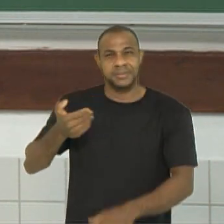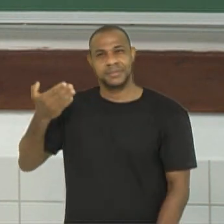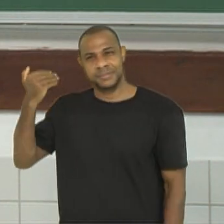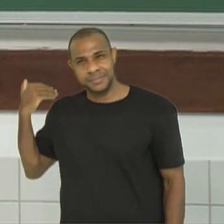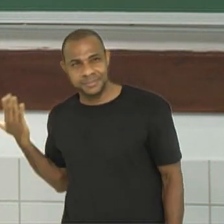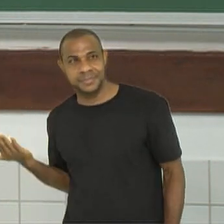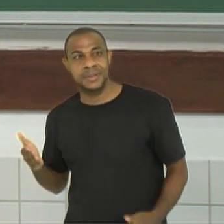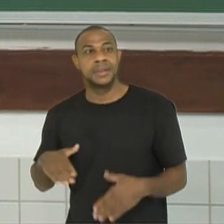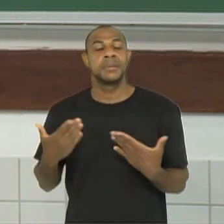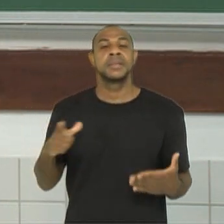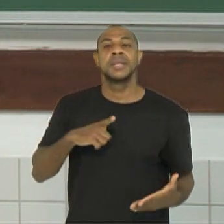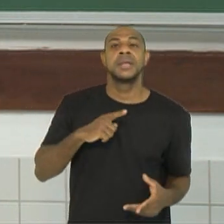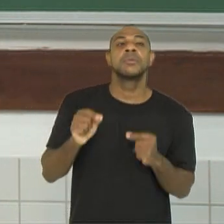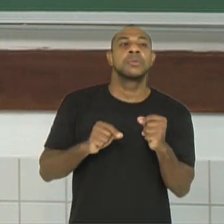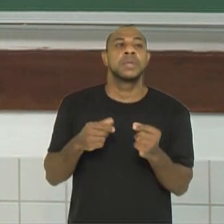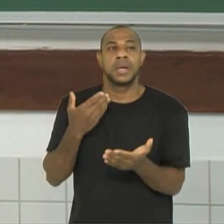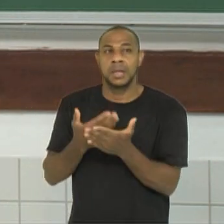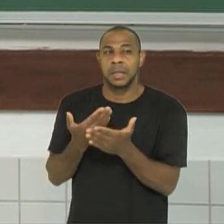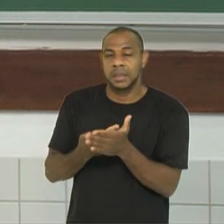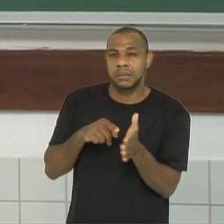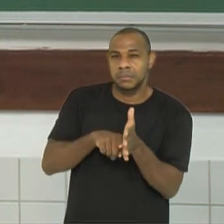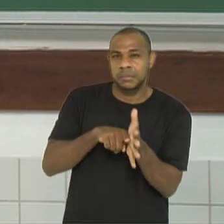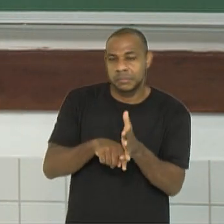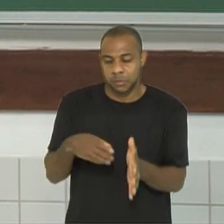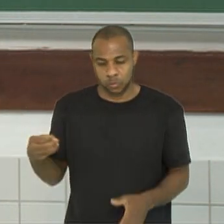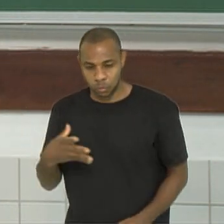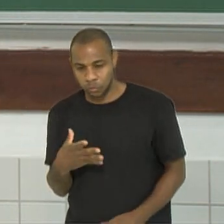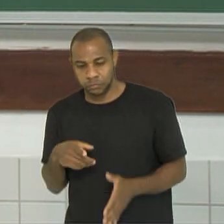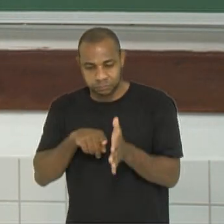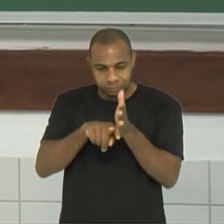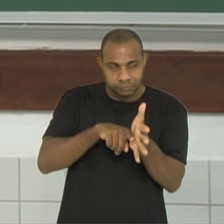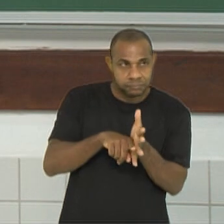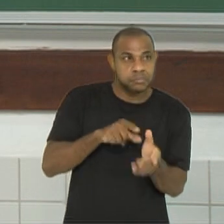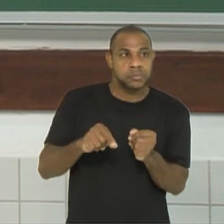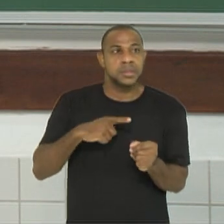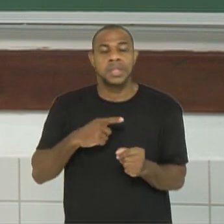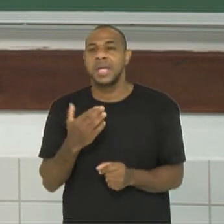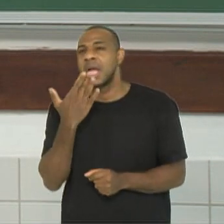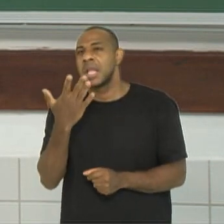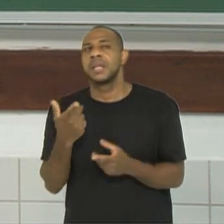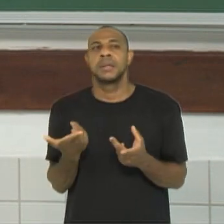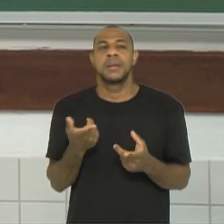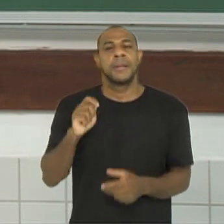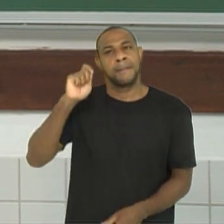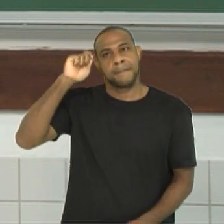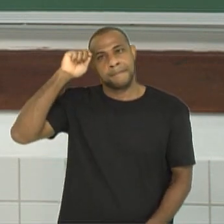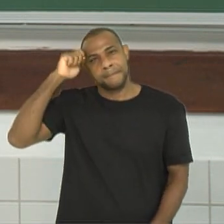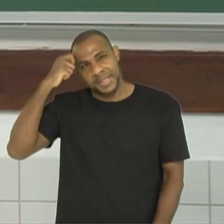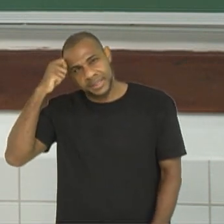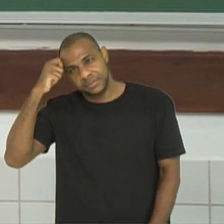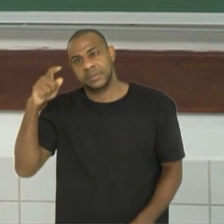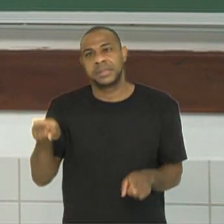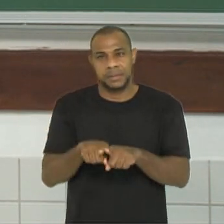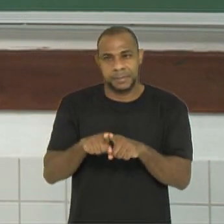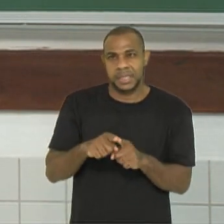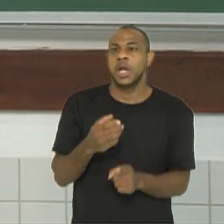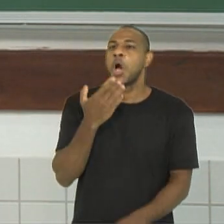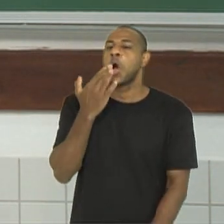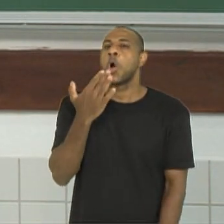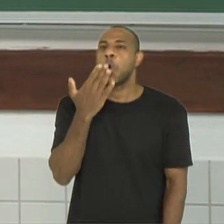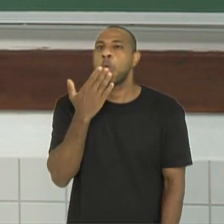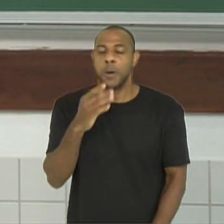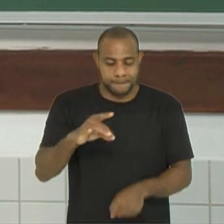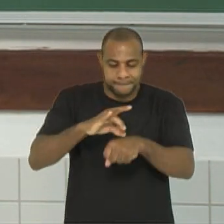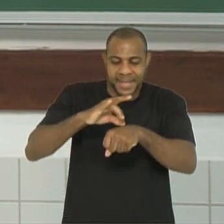antigas. Mas nós temos também estudos mais atualizados também em questões das cores, que, por exemplo, nós podemos colocar o preto como uma cor primária, tá legal? Então, não se preocupe